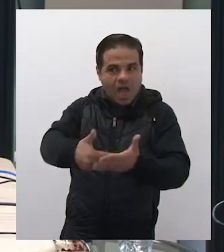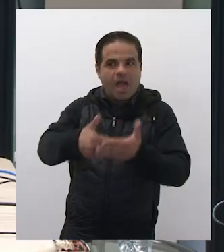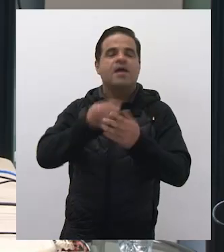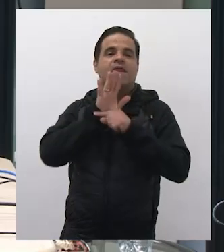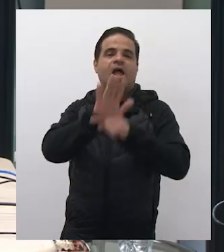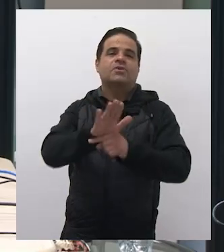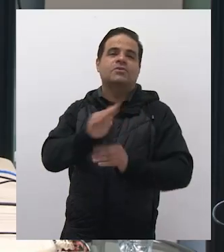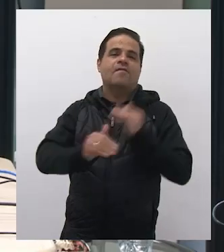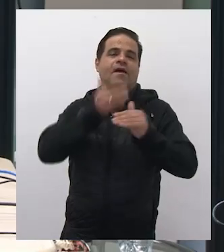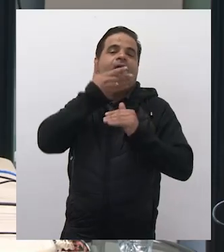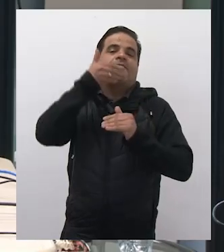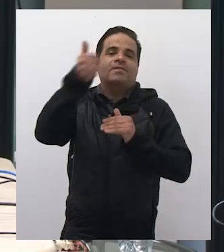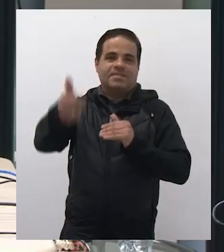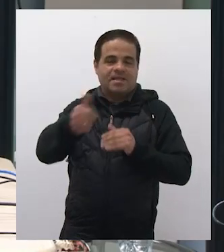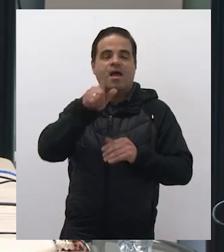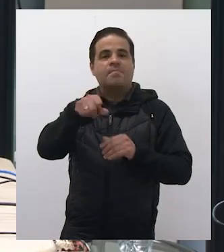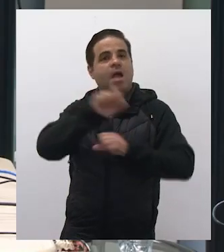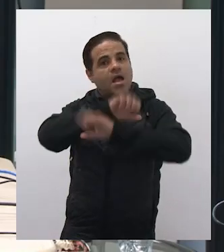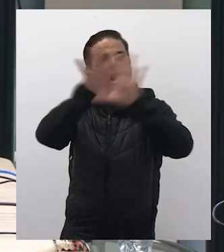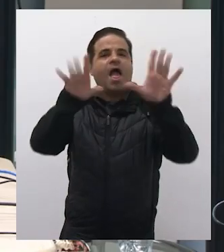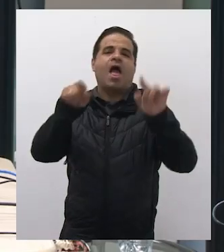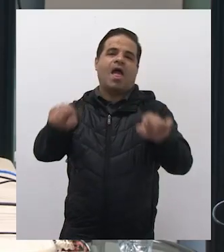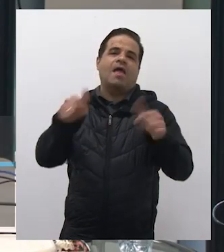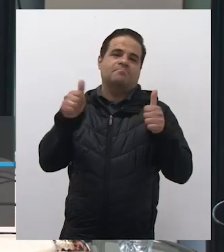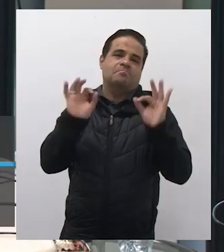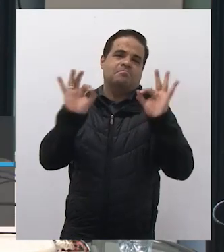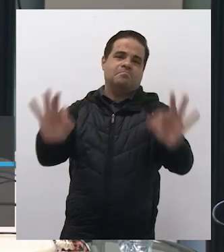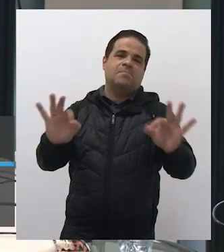vai facilitar, vai deixar muito mais